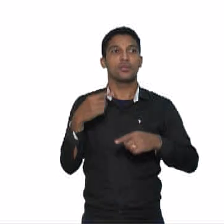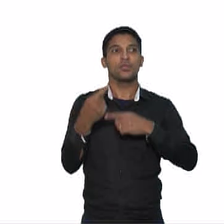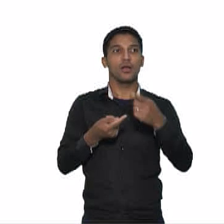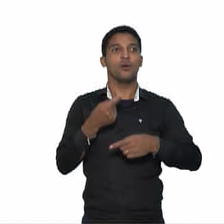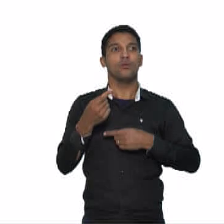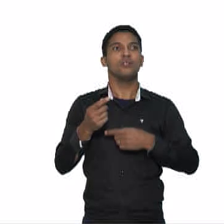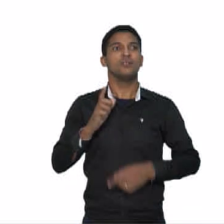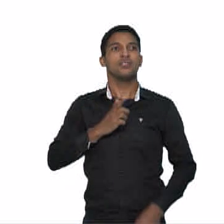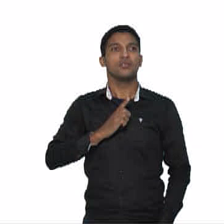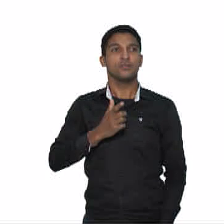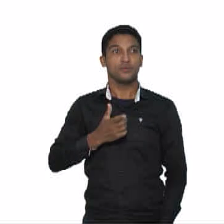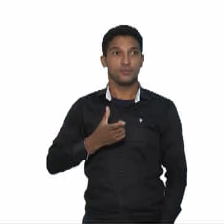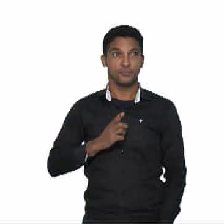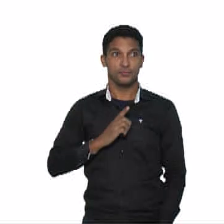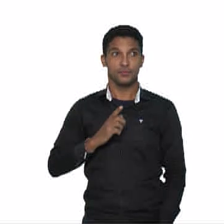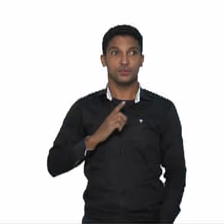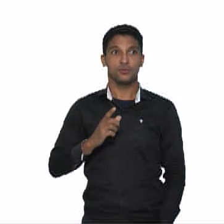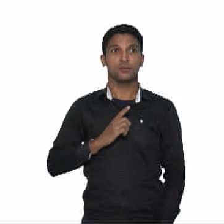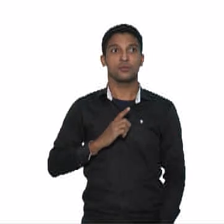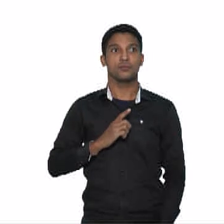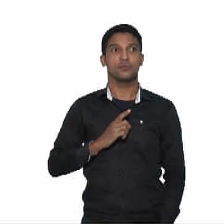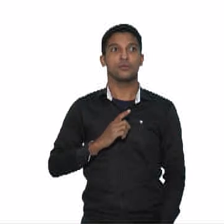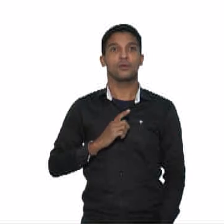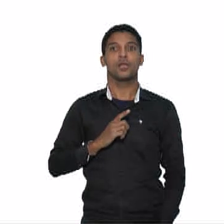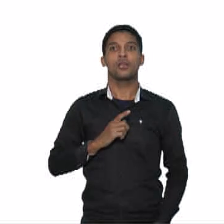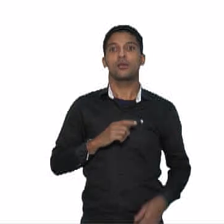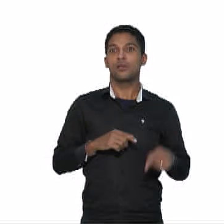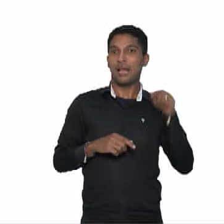ou mitologia, em vez da fragilidade que vinha no